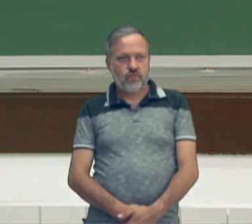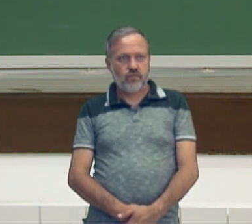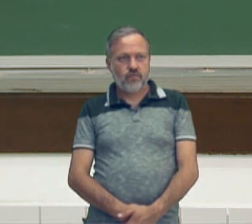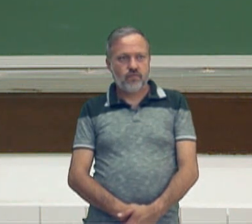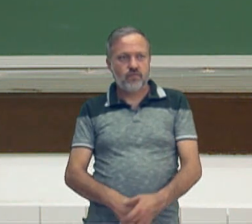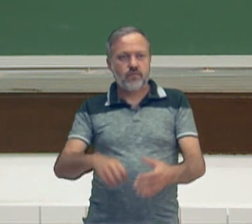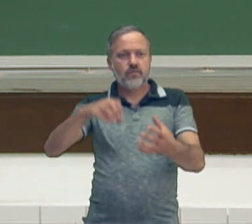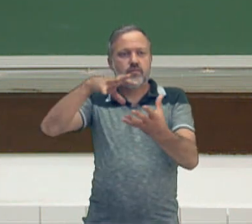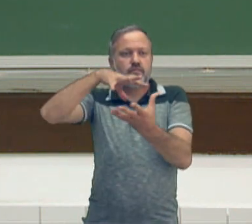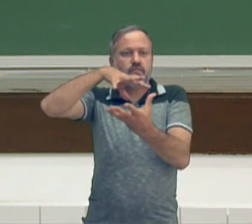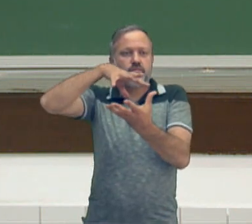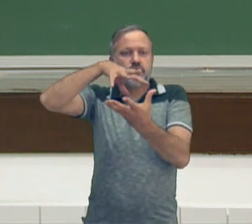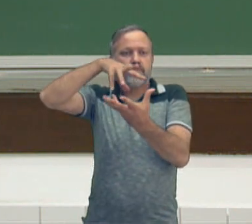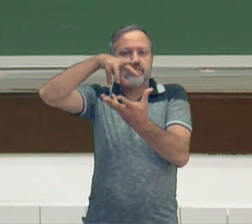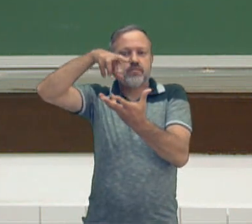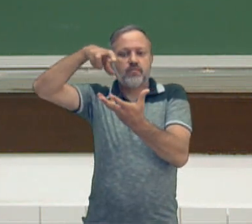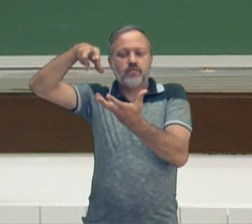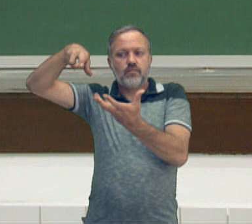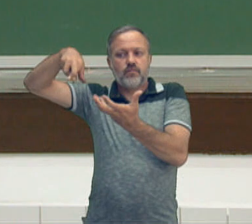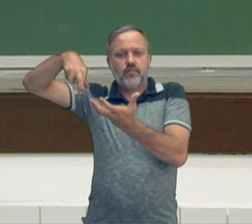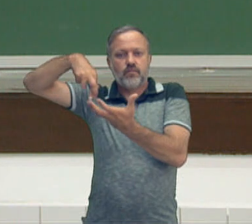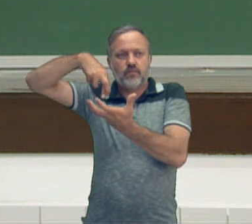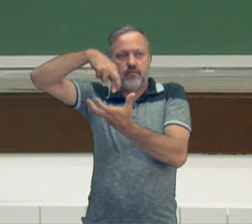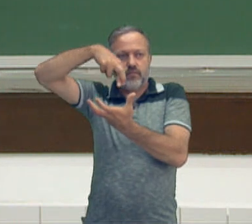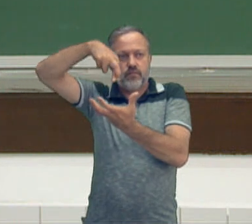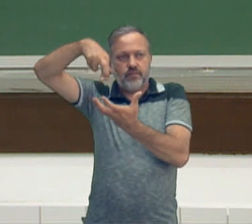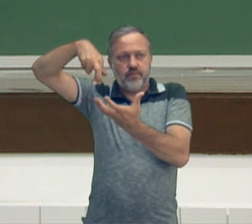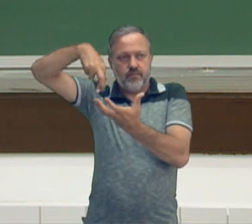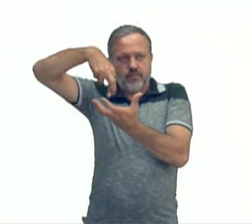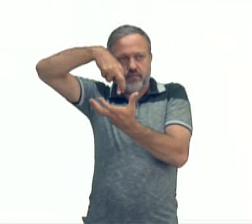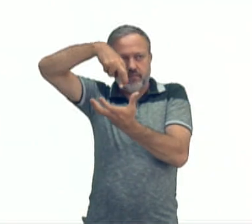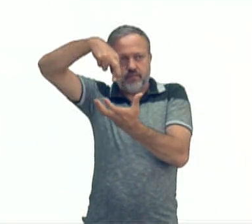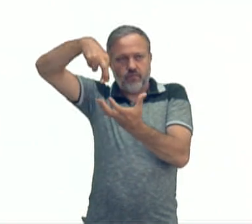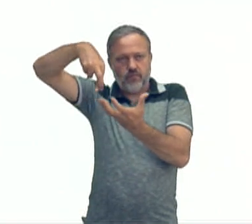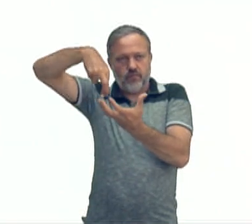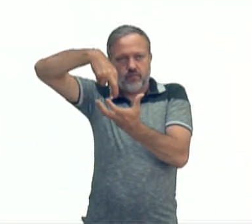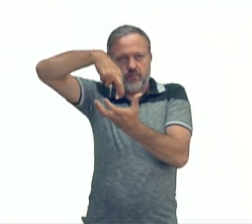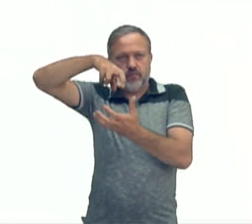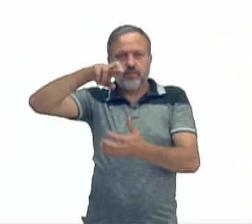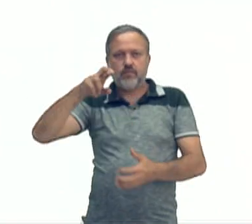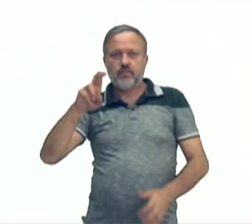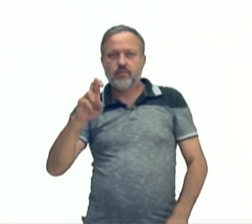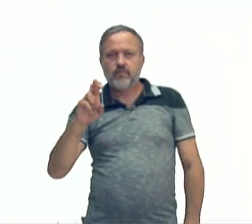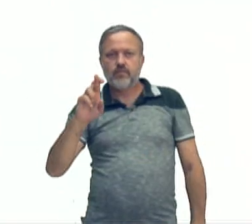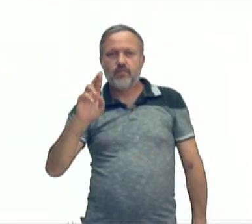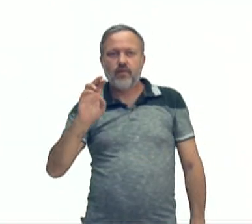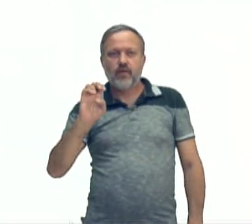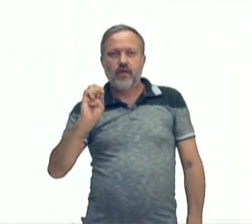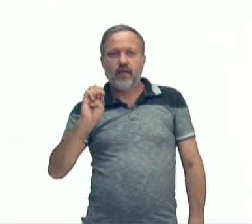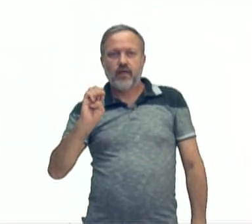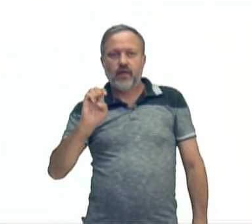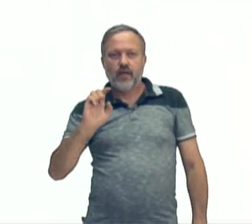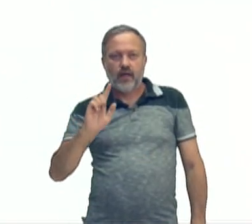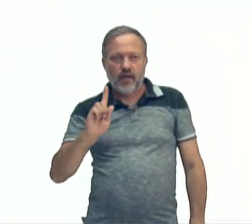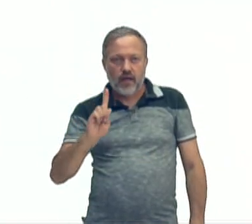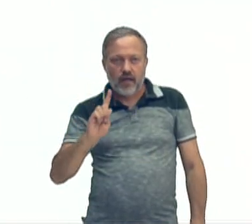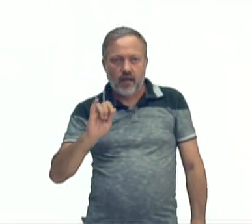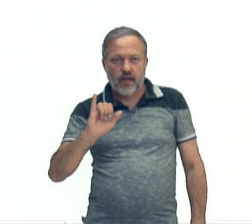Ainda retomando aulas anteriores aí. Tá? Essa regionalização do mundo nada mais é do que você dividir o